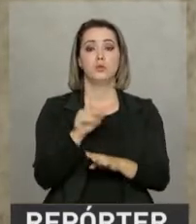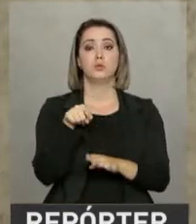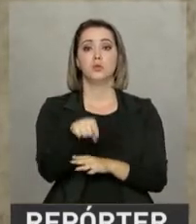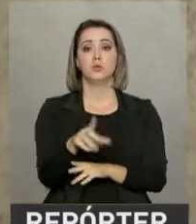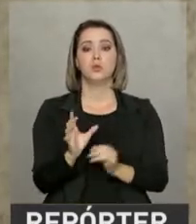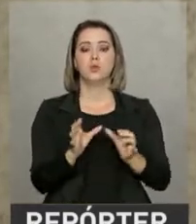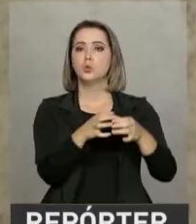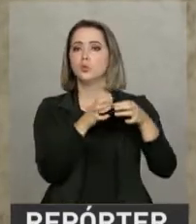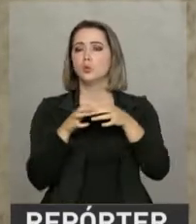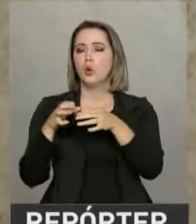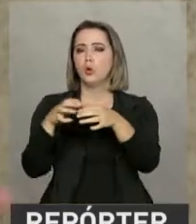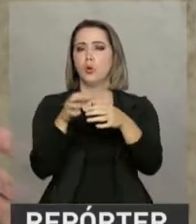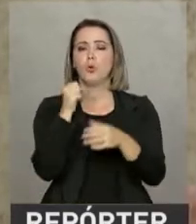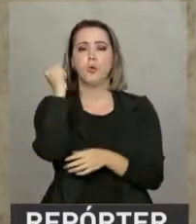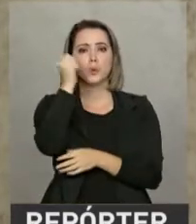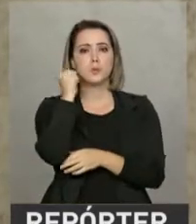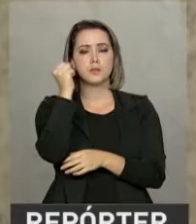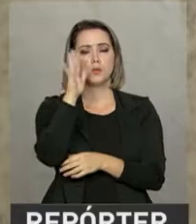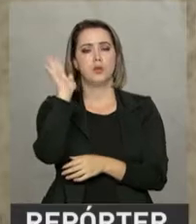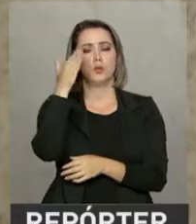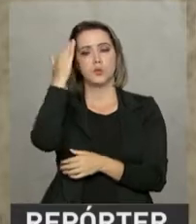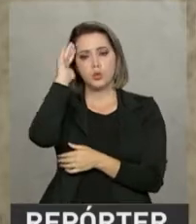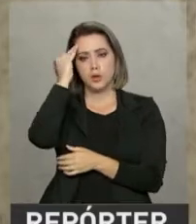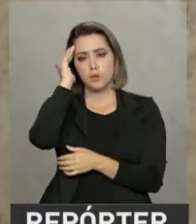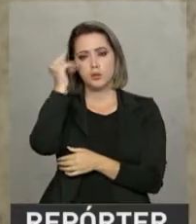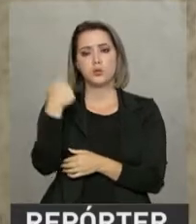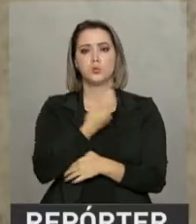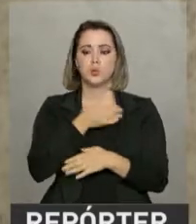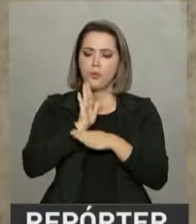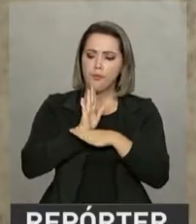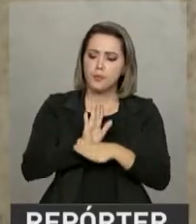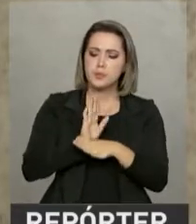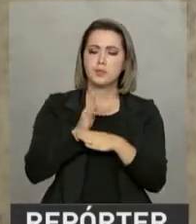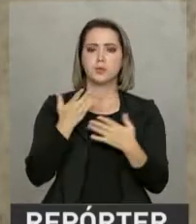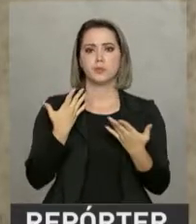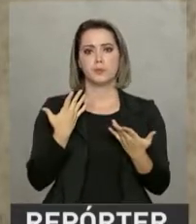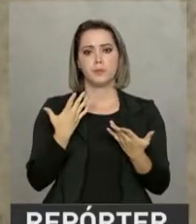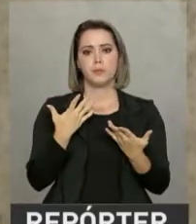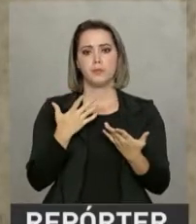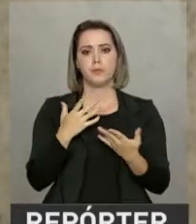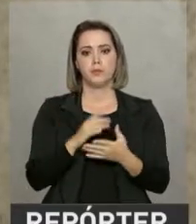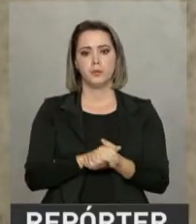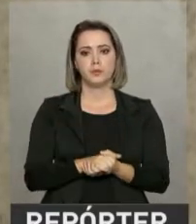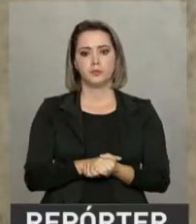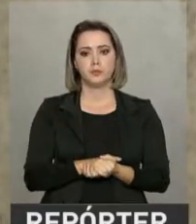dos senadores, o entendimento já agora com os senadores, vai favorecer imensamente